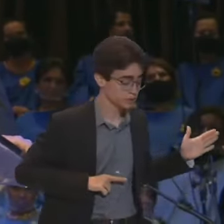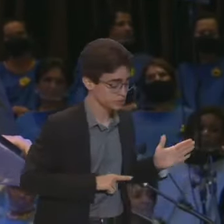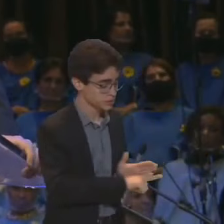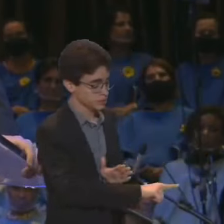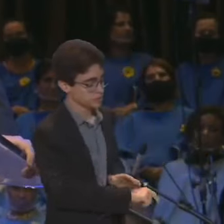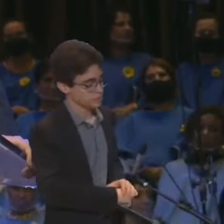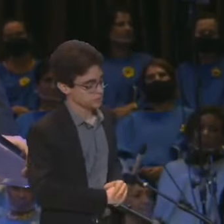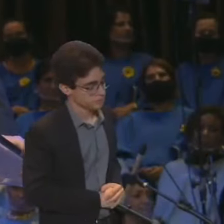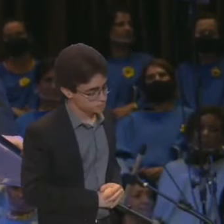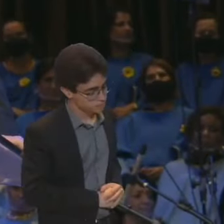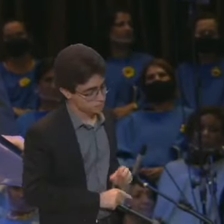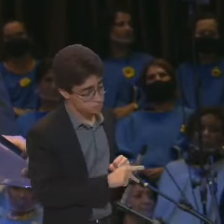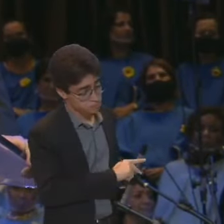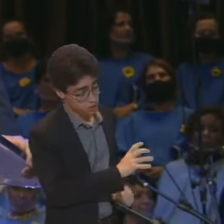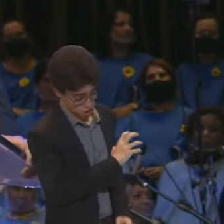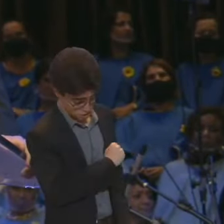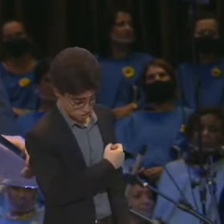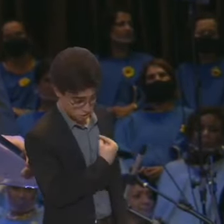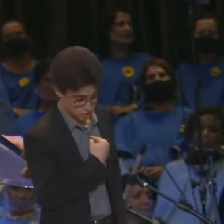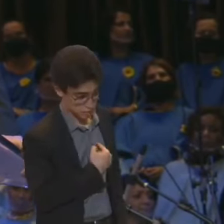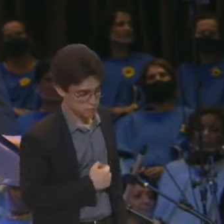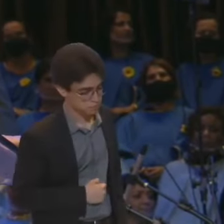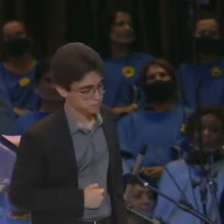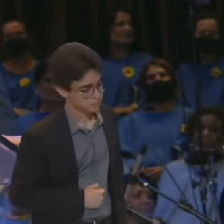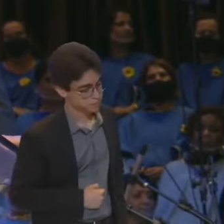ele: Pedro, tu me amas?